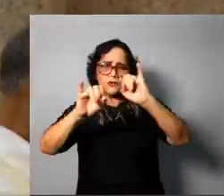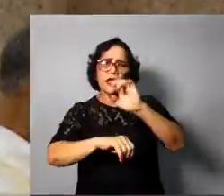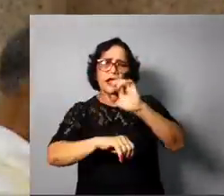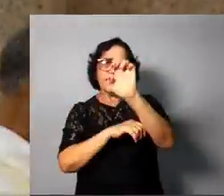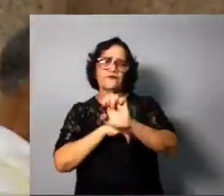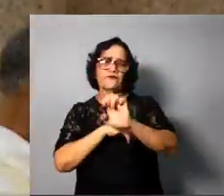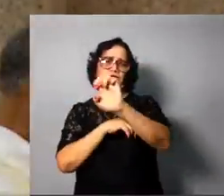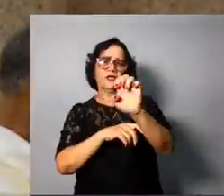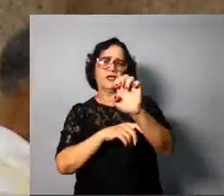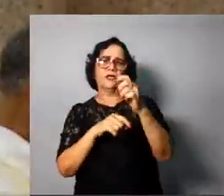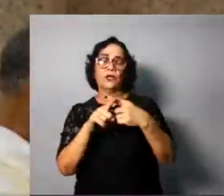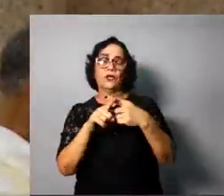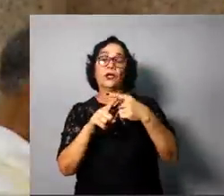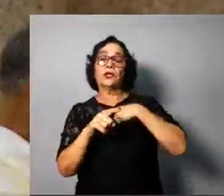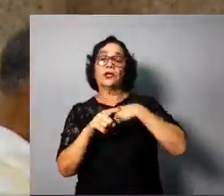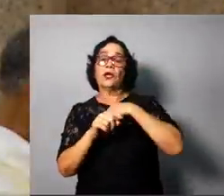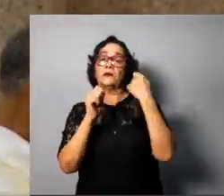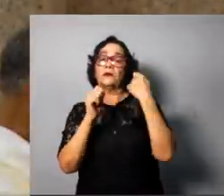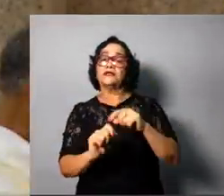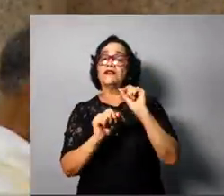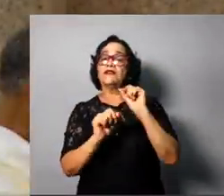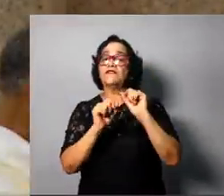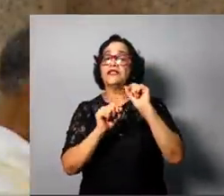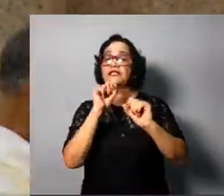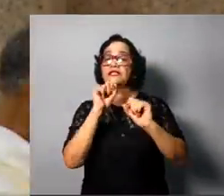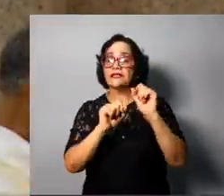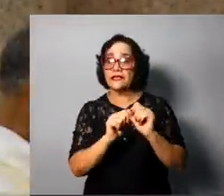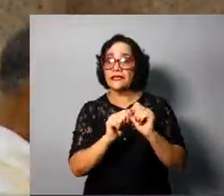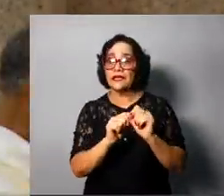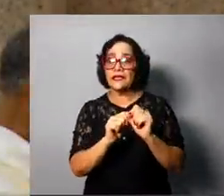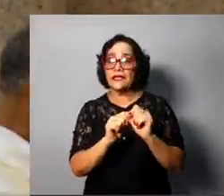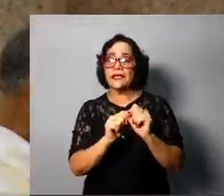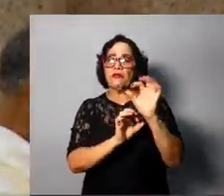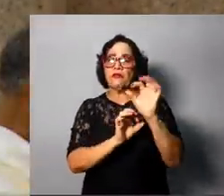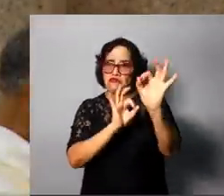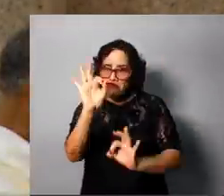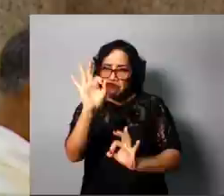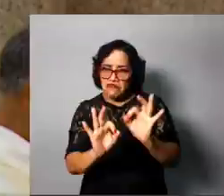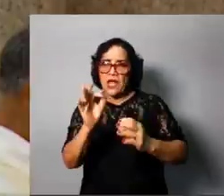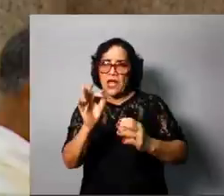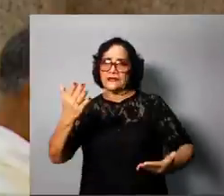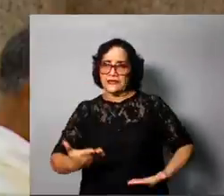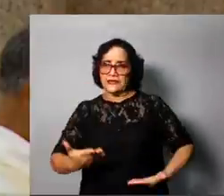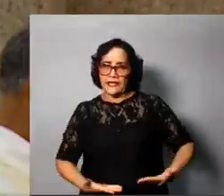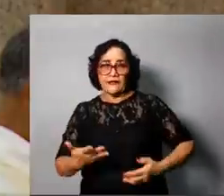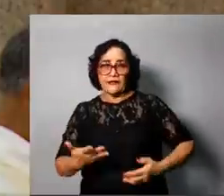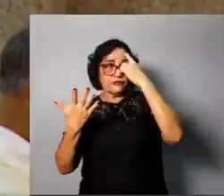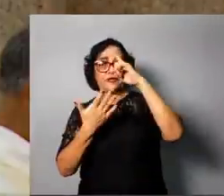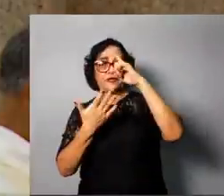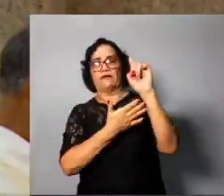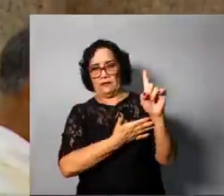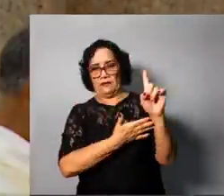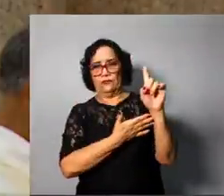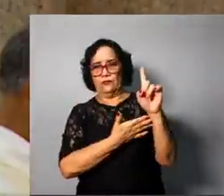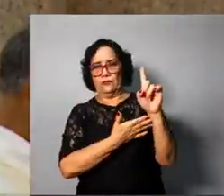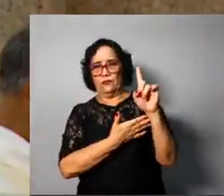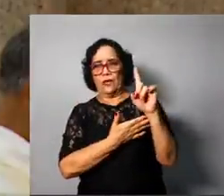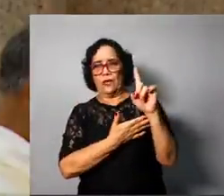Precisamos fazer esta grande obra. Muitos ainda não